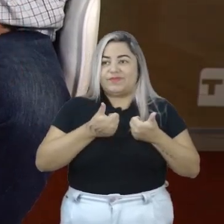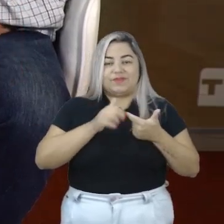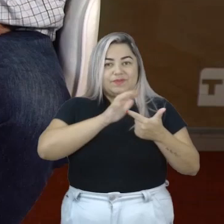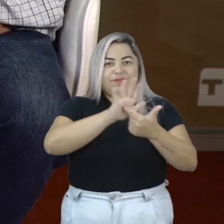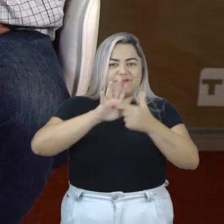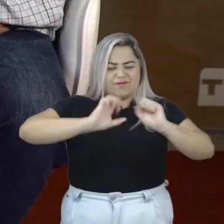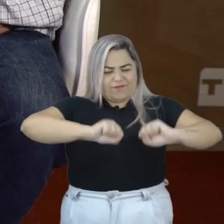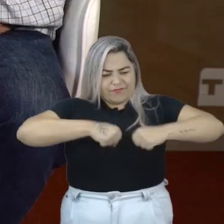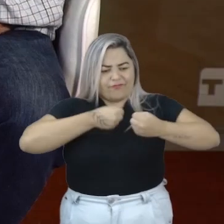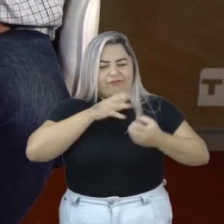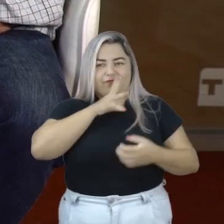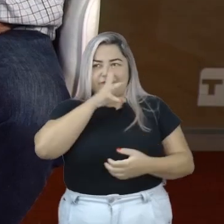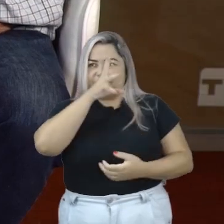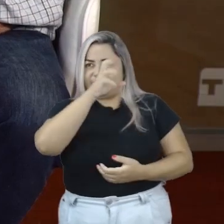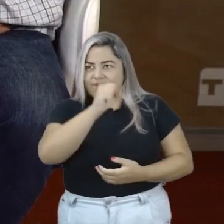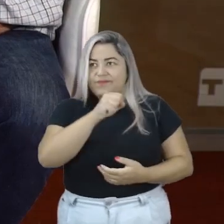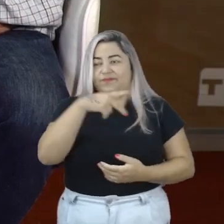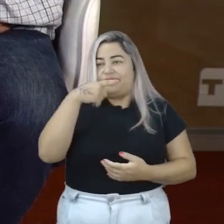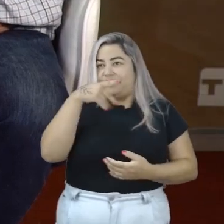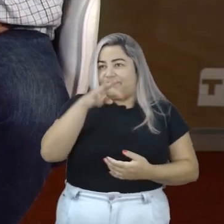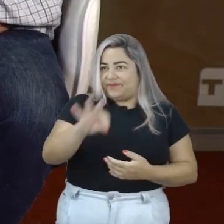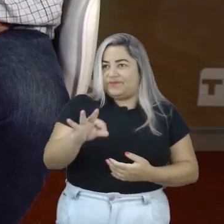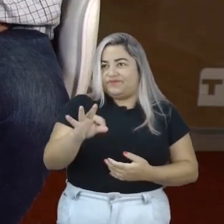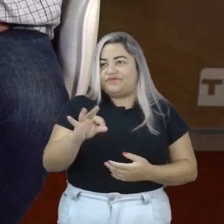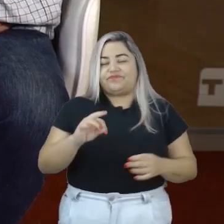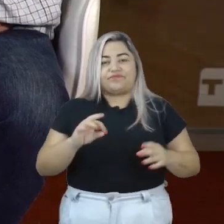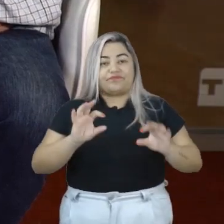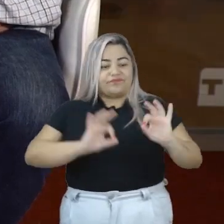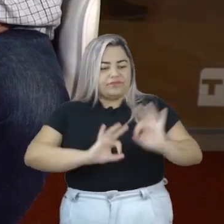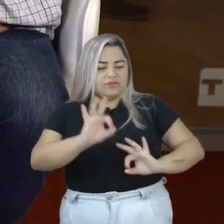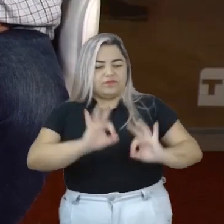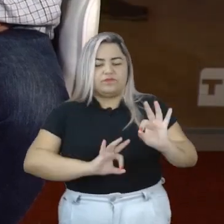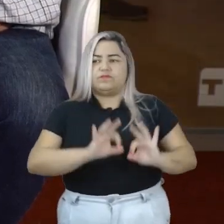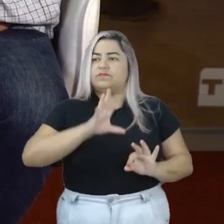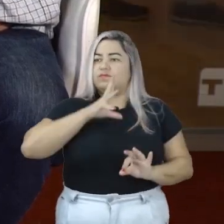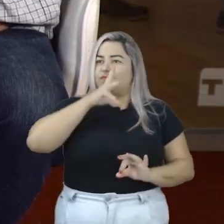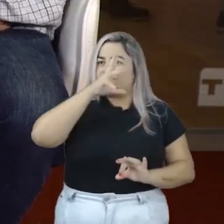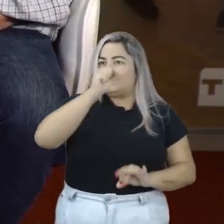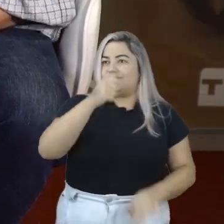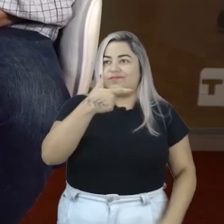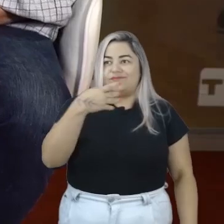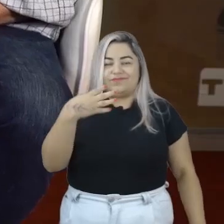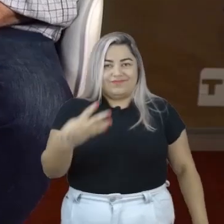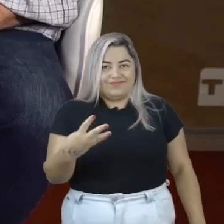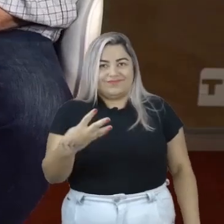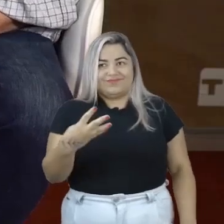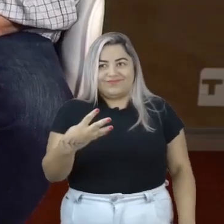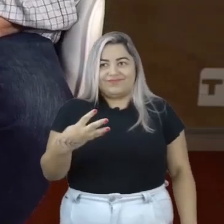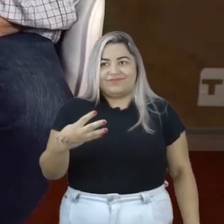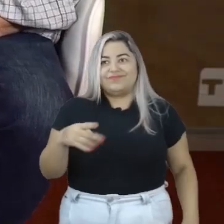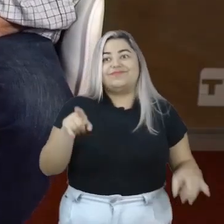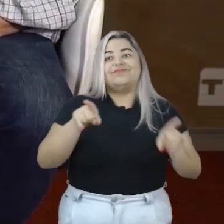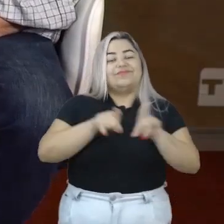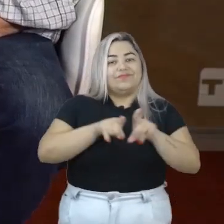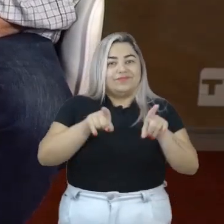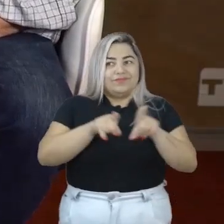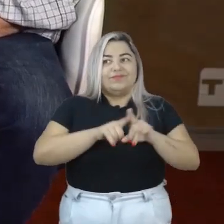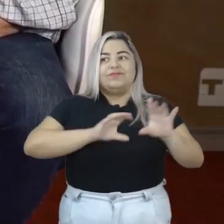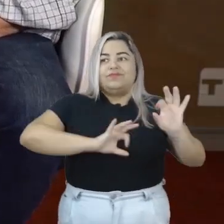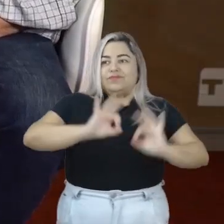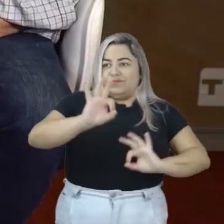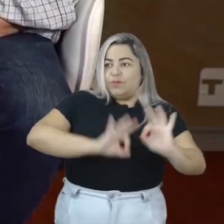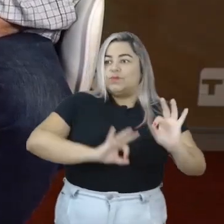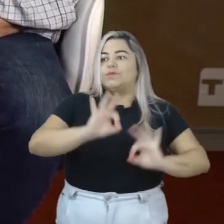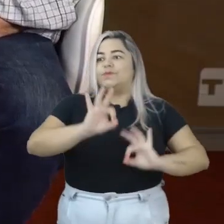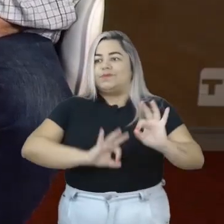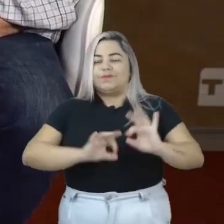a força, a pujança do PT, que se prepara aí com força total para 24. E se prepara em vários aspectos.